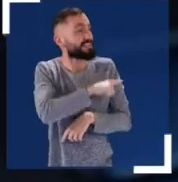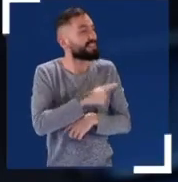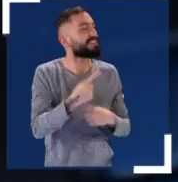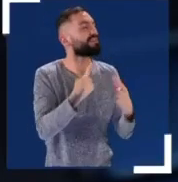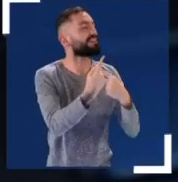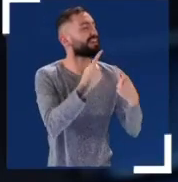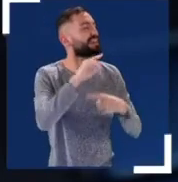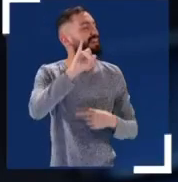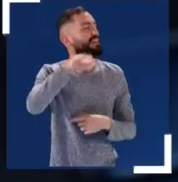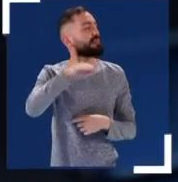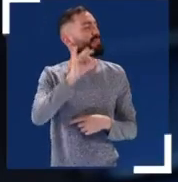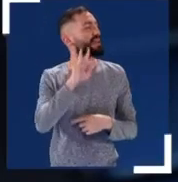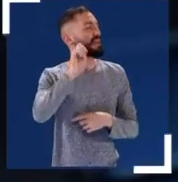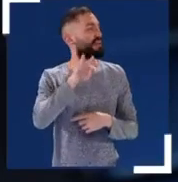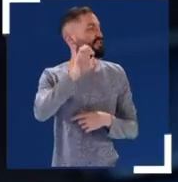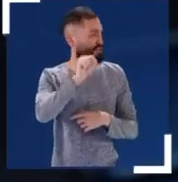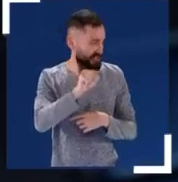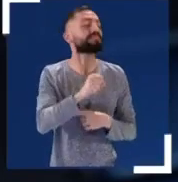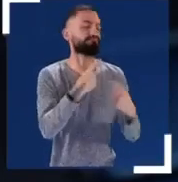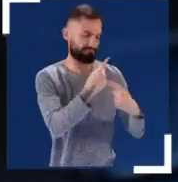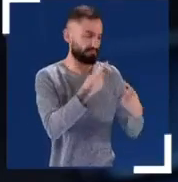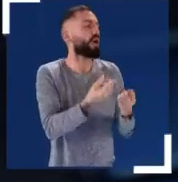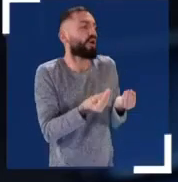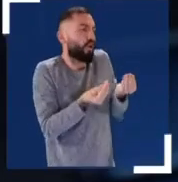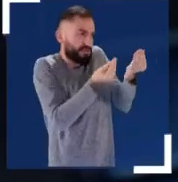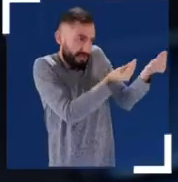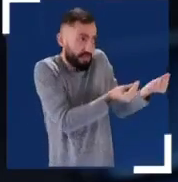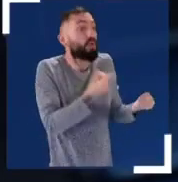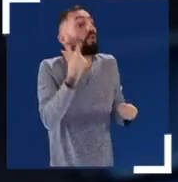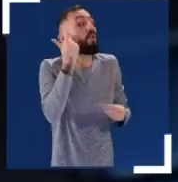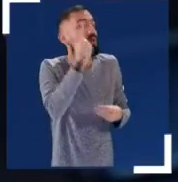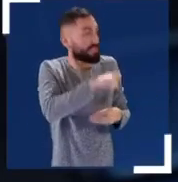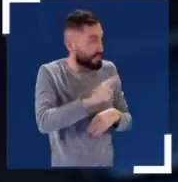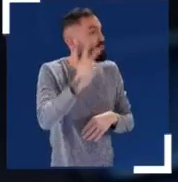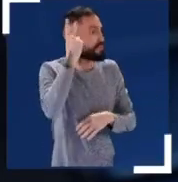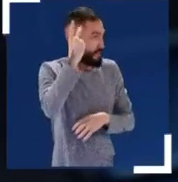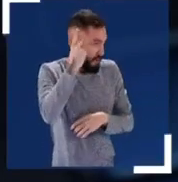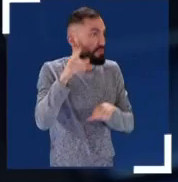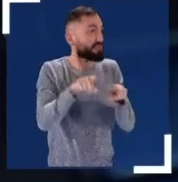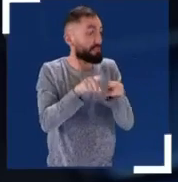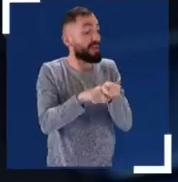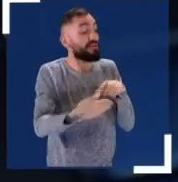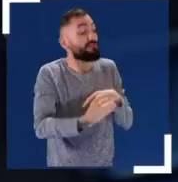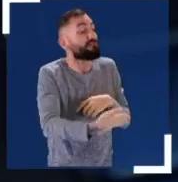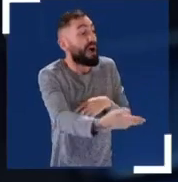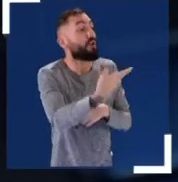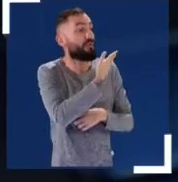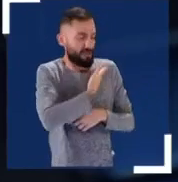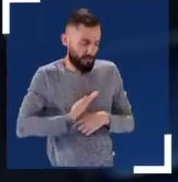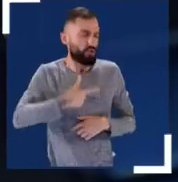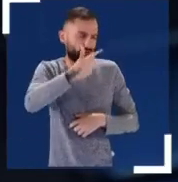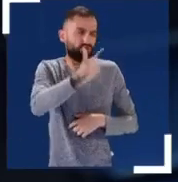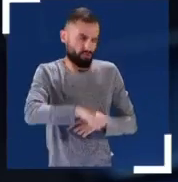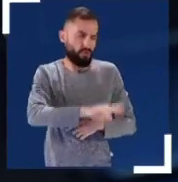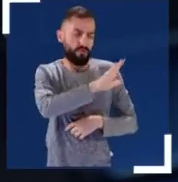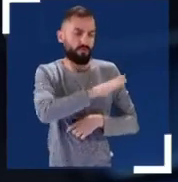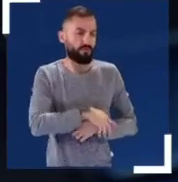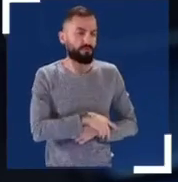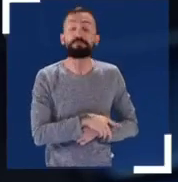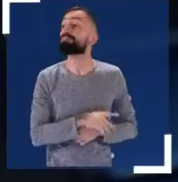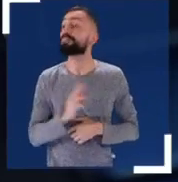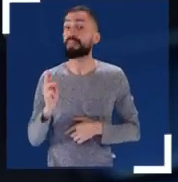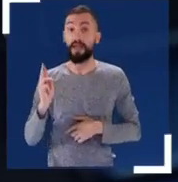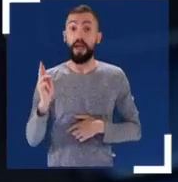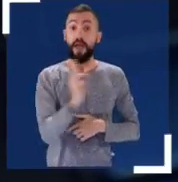aqui, do Centro de Convenções de Imigrantes, que foi uma grande conquista para São Paulo, e vamos fazer de novo agora como governador de São Paulo. Sua réplica, 45 segundos, por